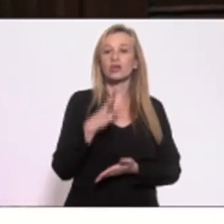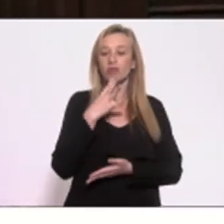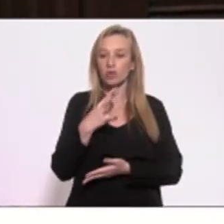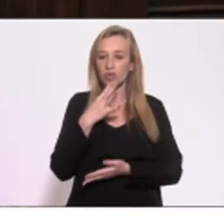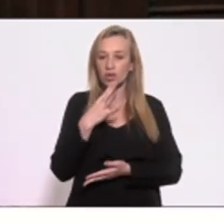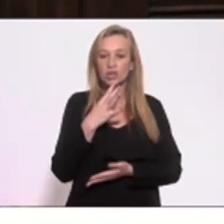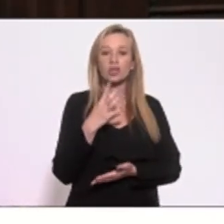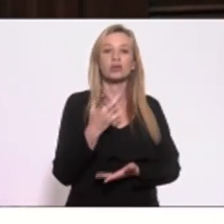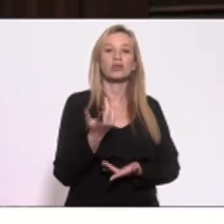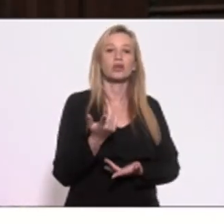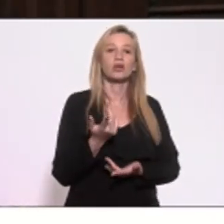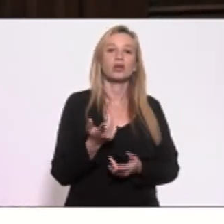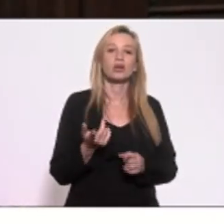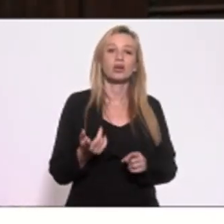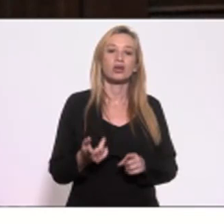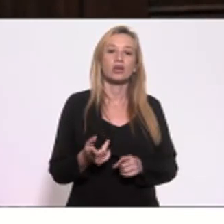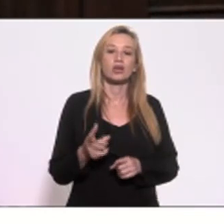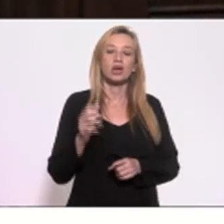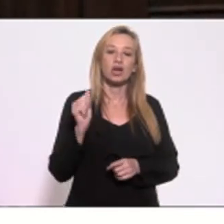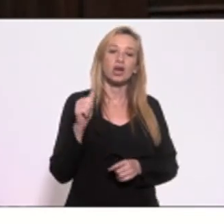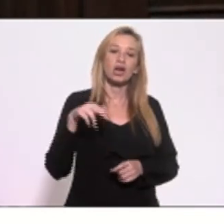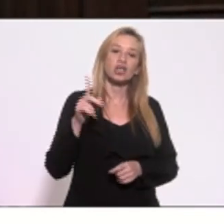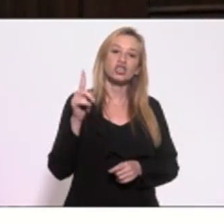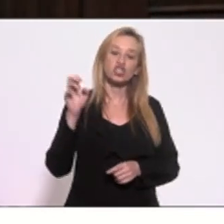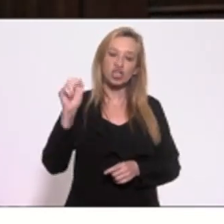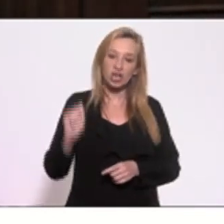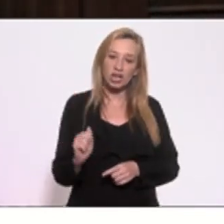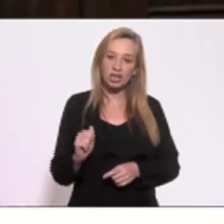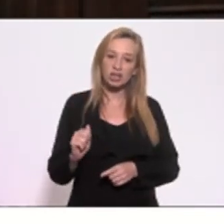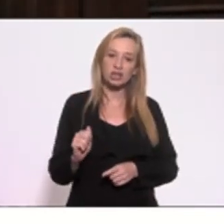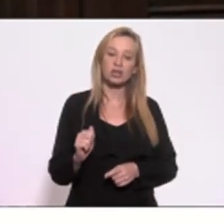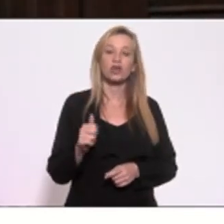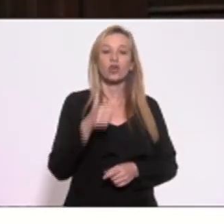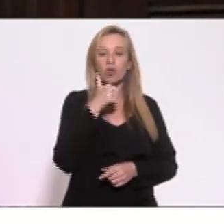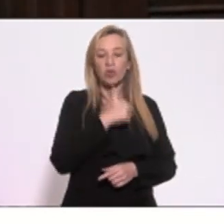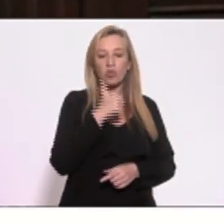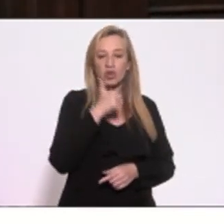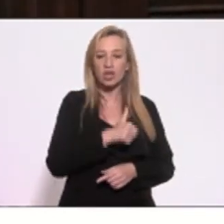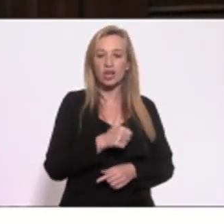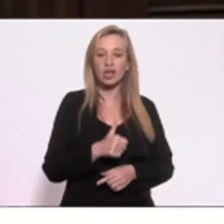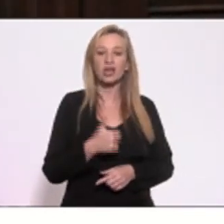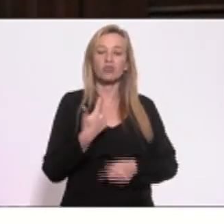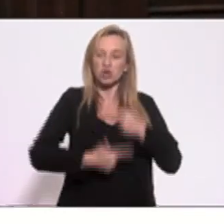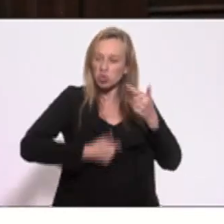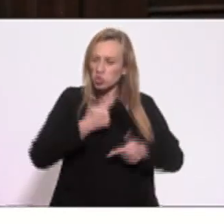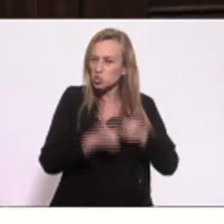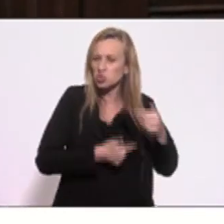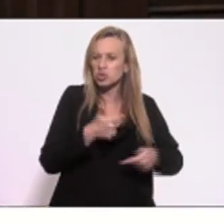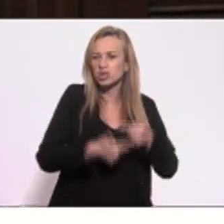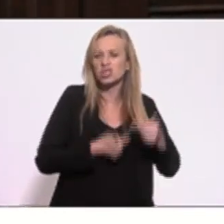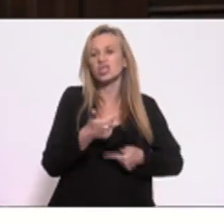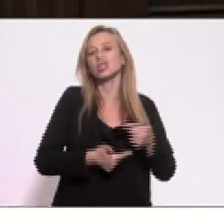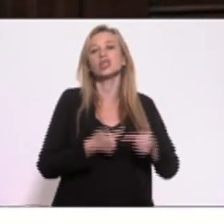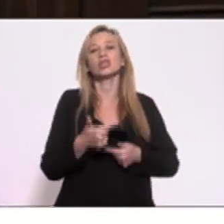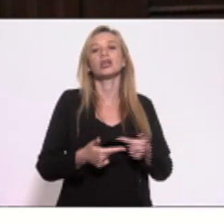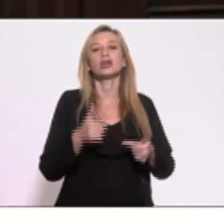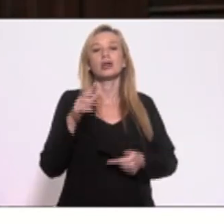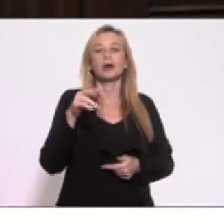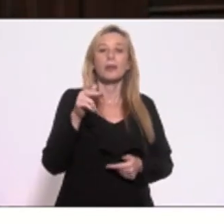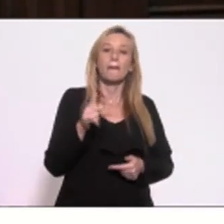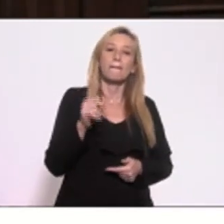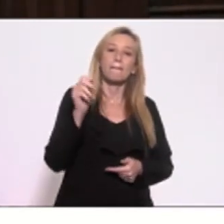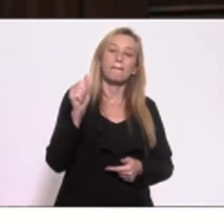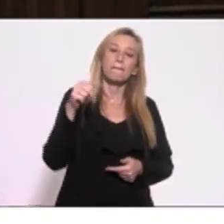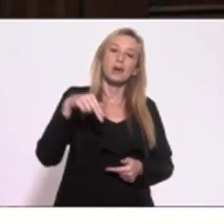reconhecendo, inclusive, Angela Davis como uma mulher que talhou toda uma luta a partir dos Panteras Negras,